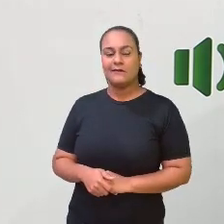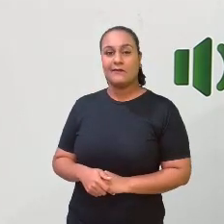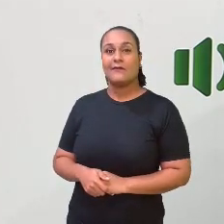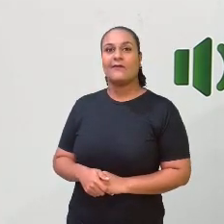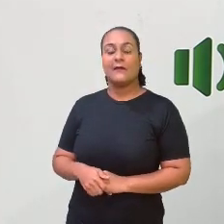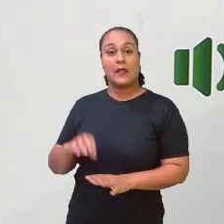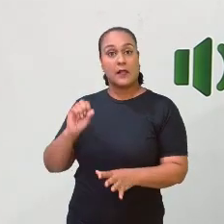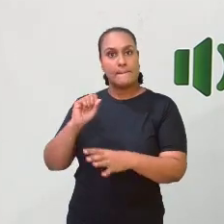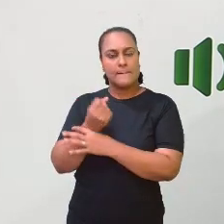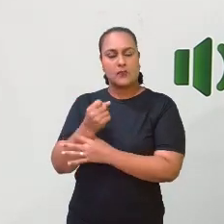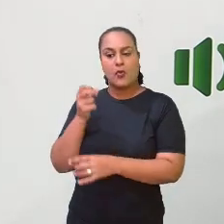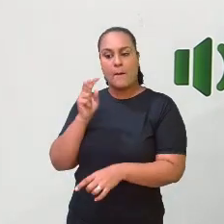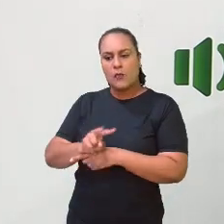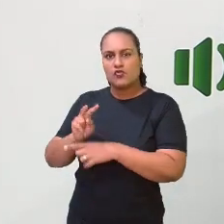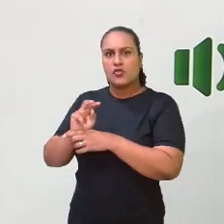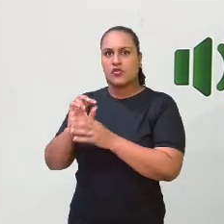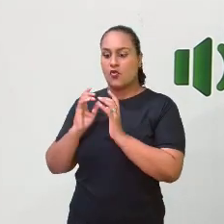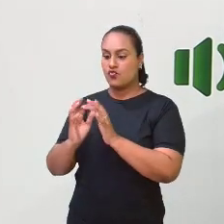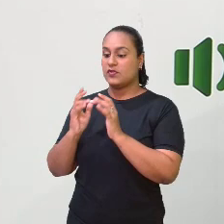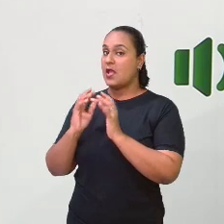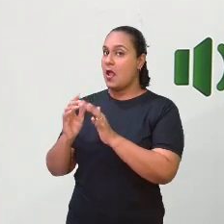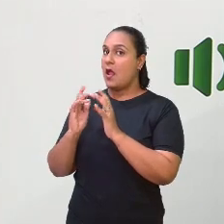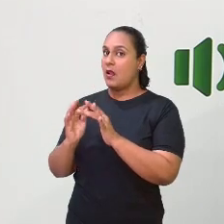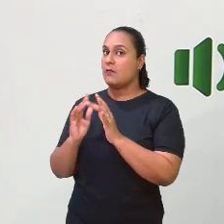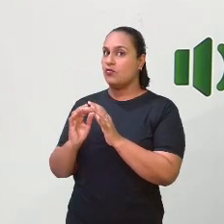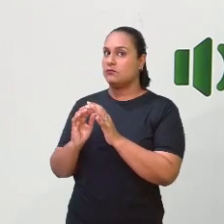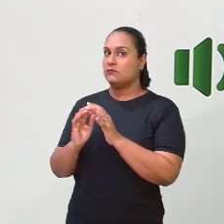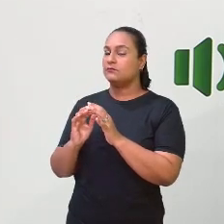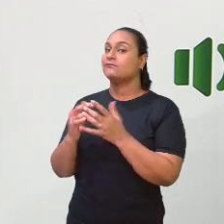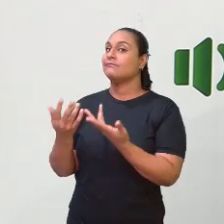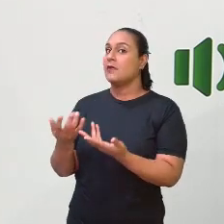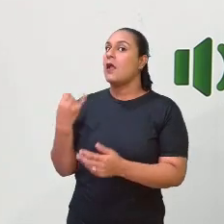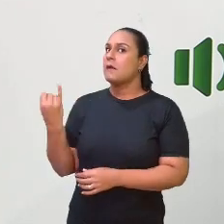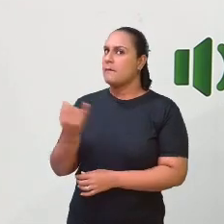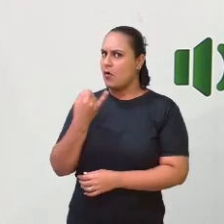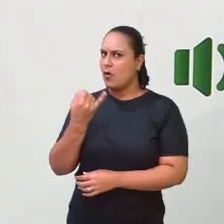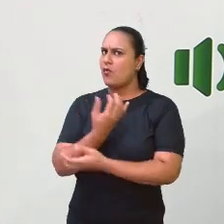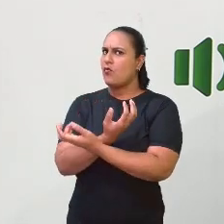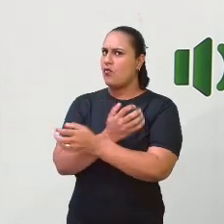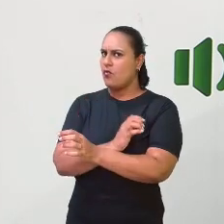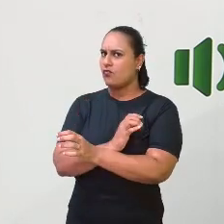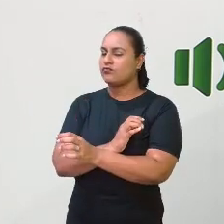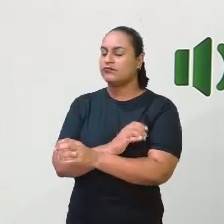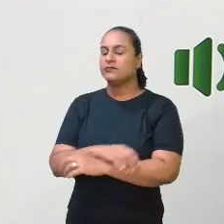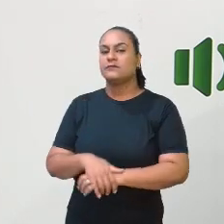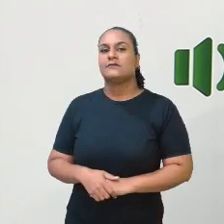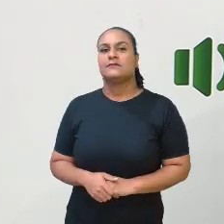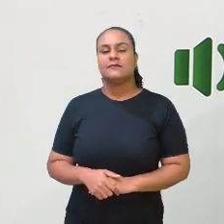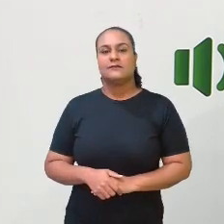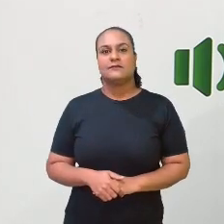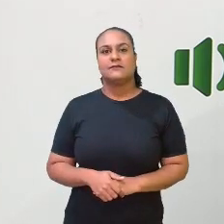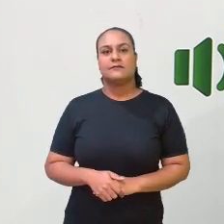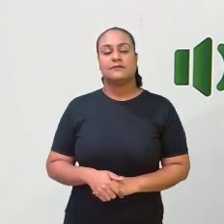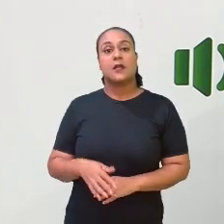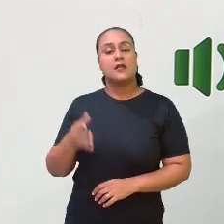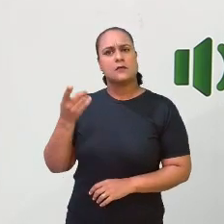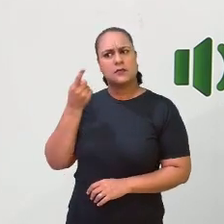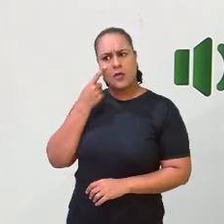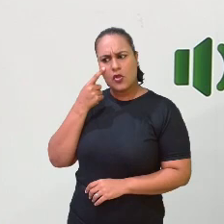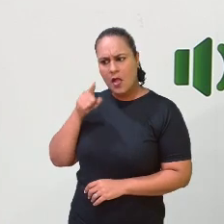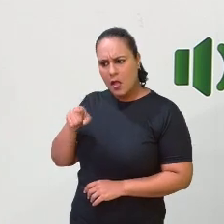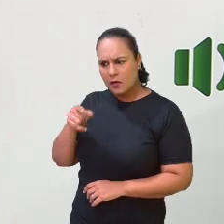o nosso cérebro. Vejam como são importantes os nossos ossos. Vocês já prestaram atenção numa